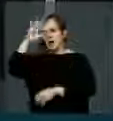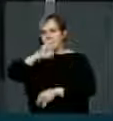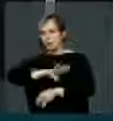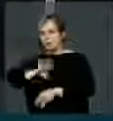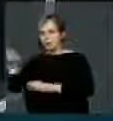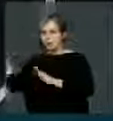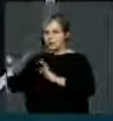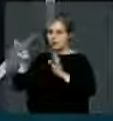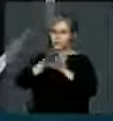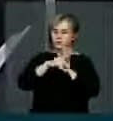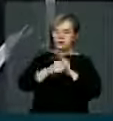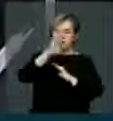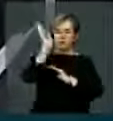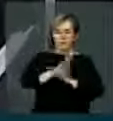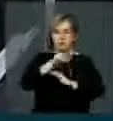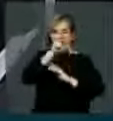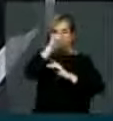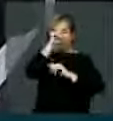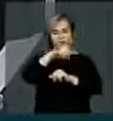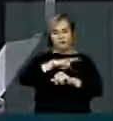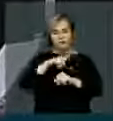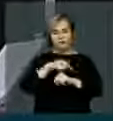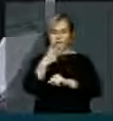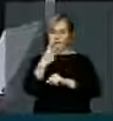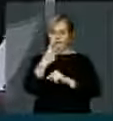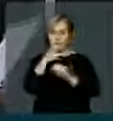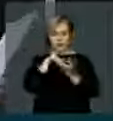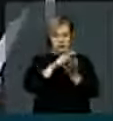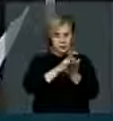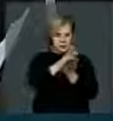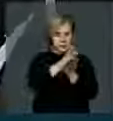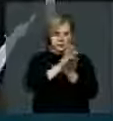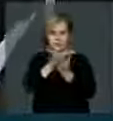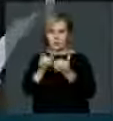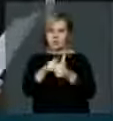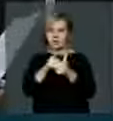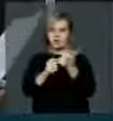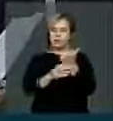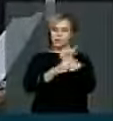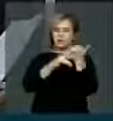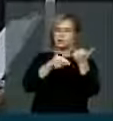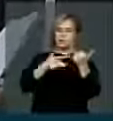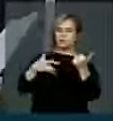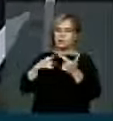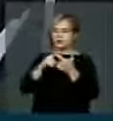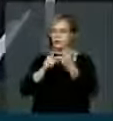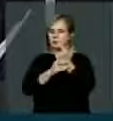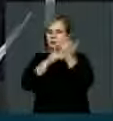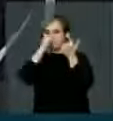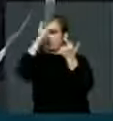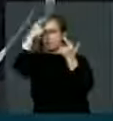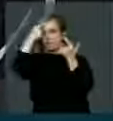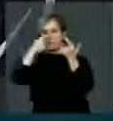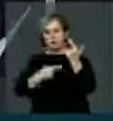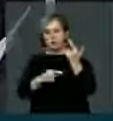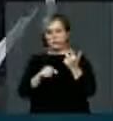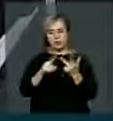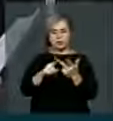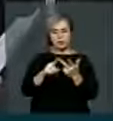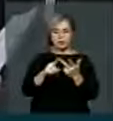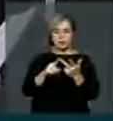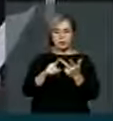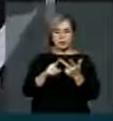é fortemente concentrado em três sub Ramos seguro saúde seguro de pessoas e